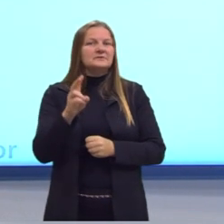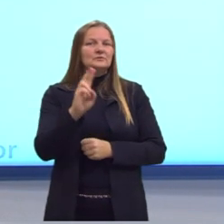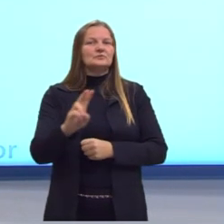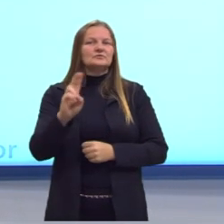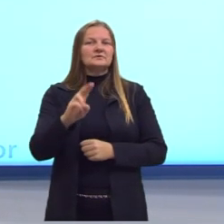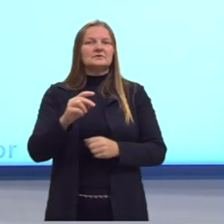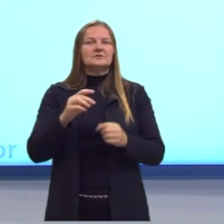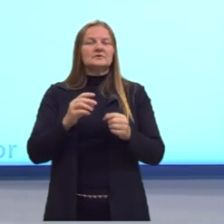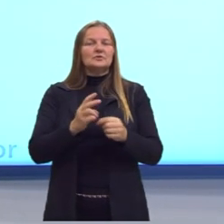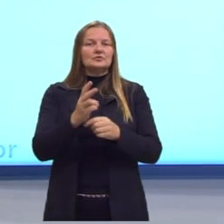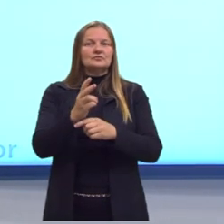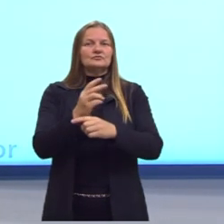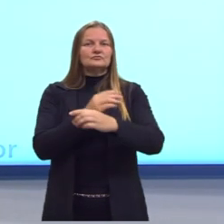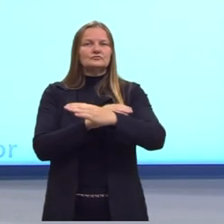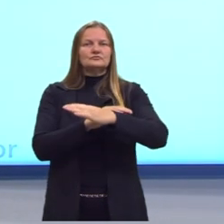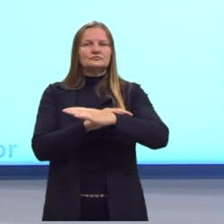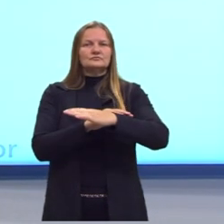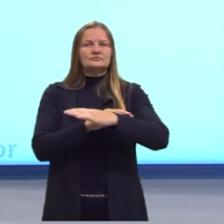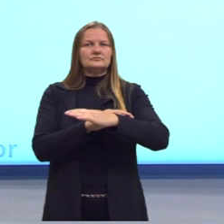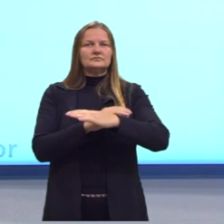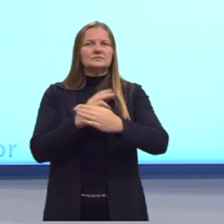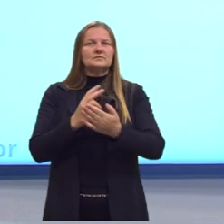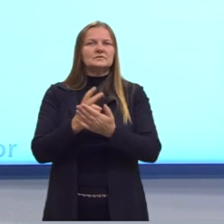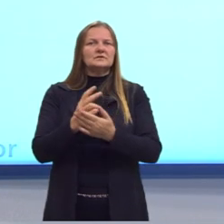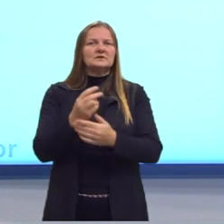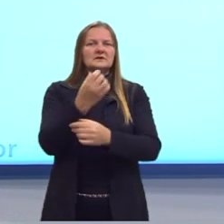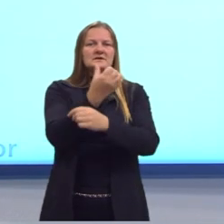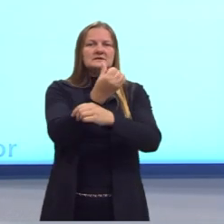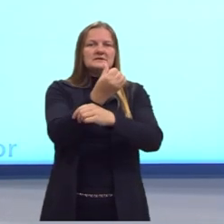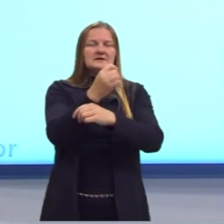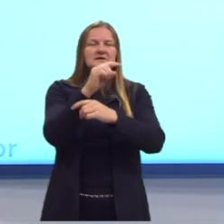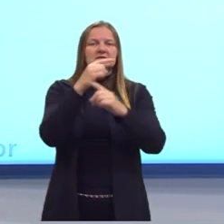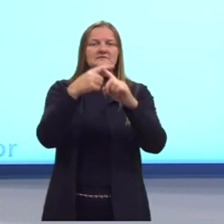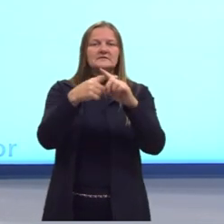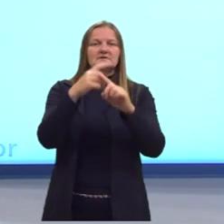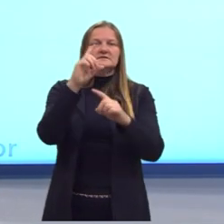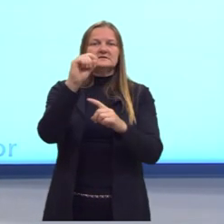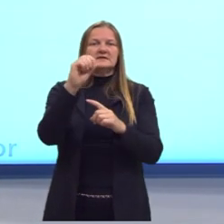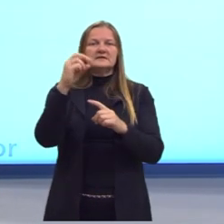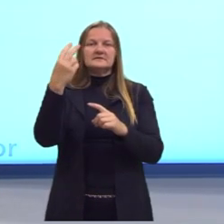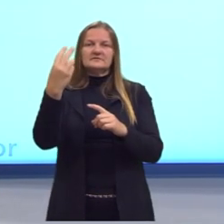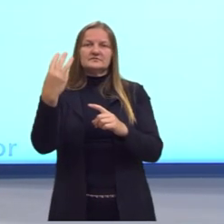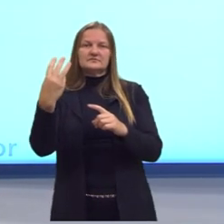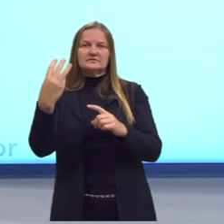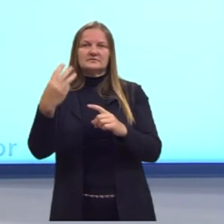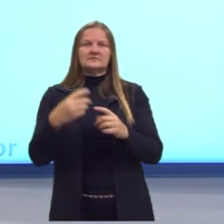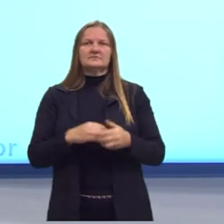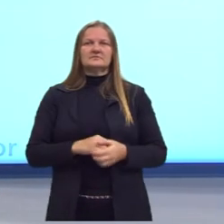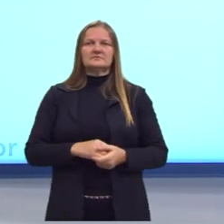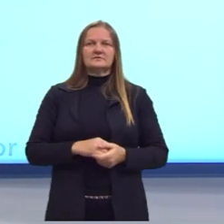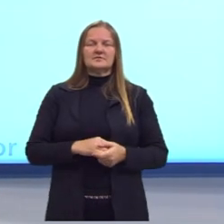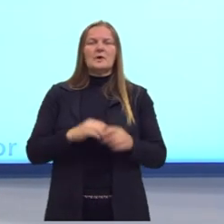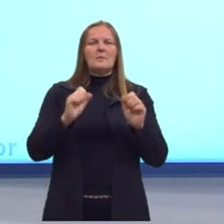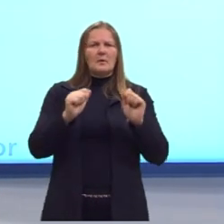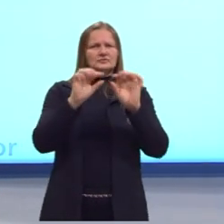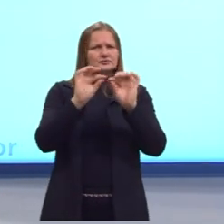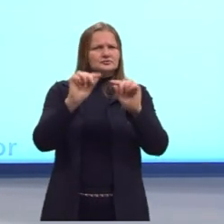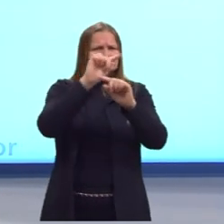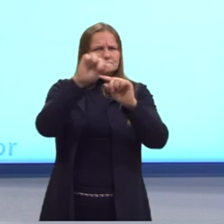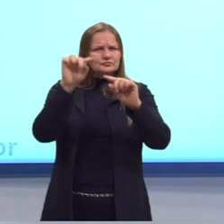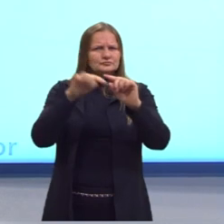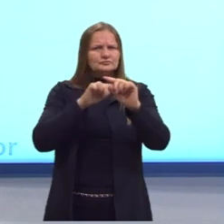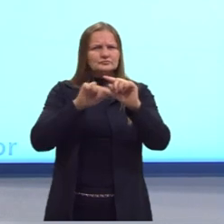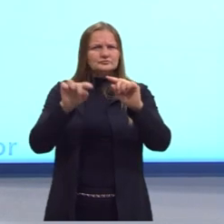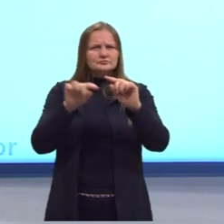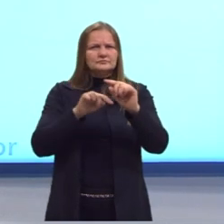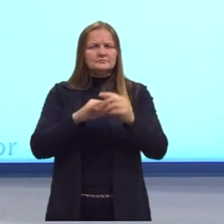a constante de advogado tá que é 6 x 10 na 23 A gente pode abreviar que ao invés de